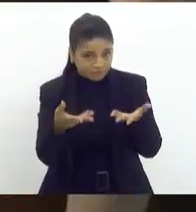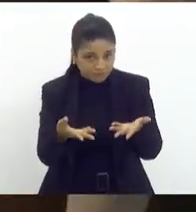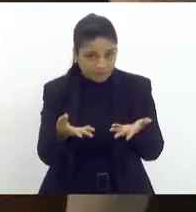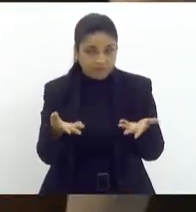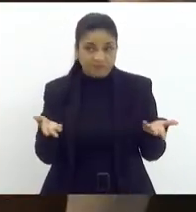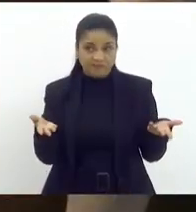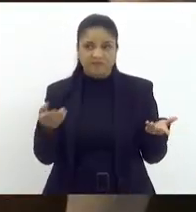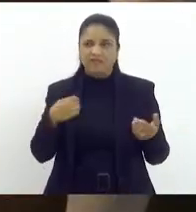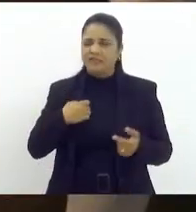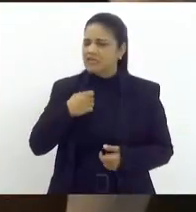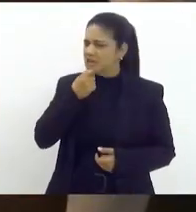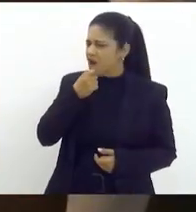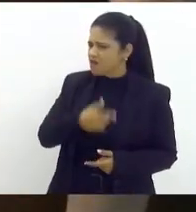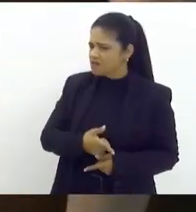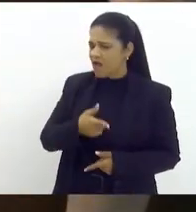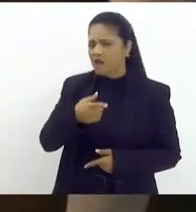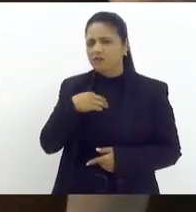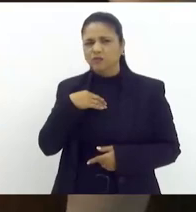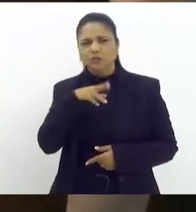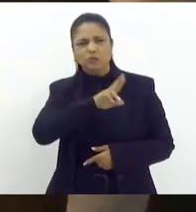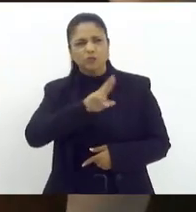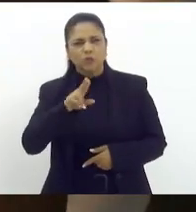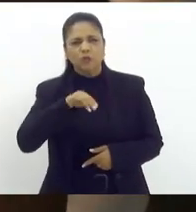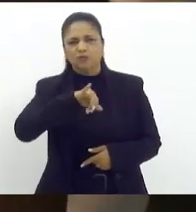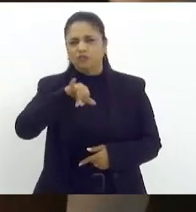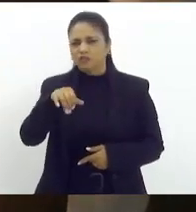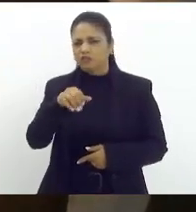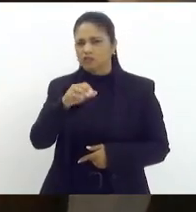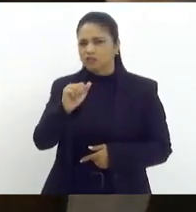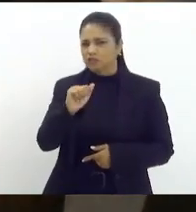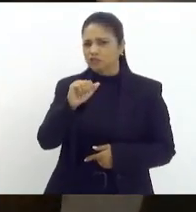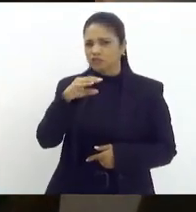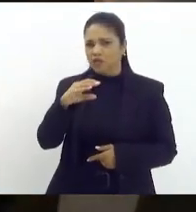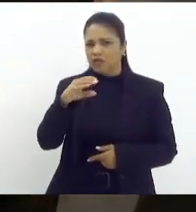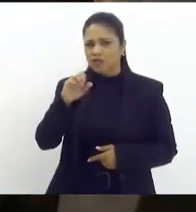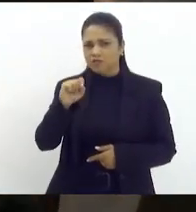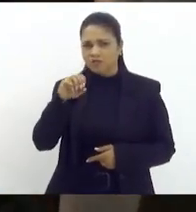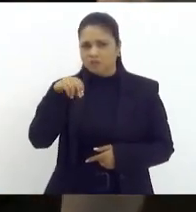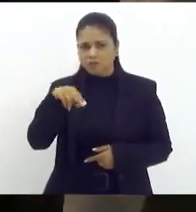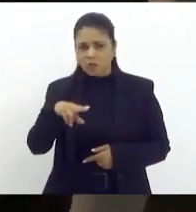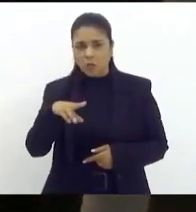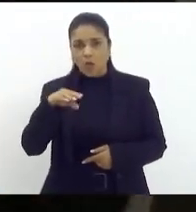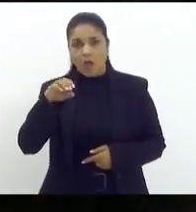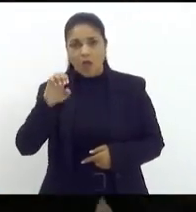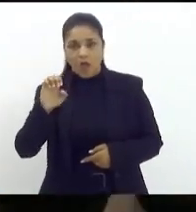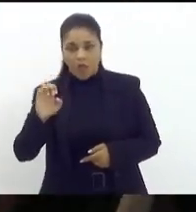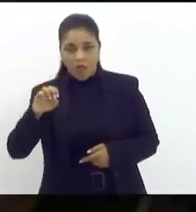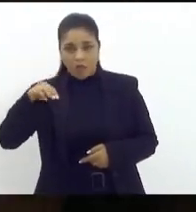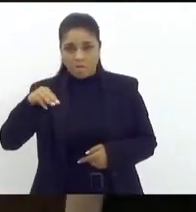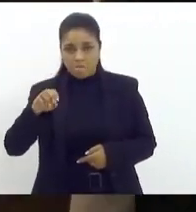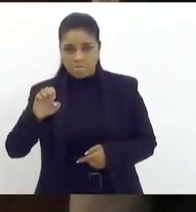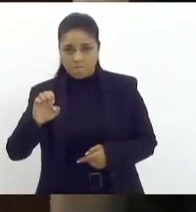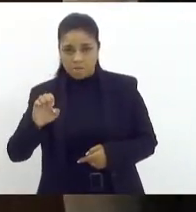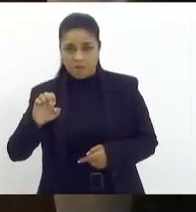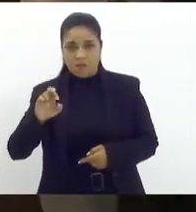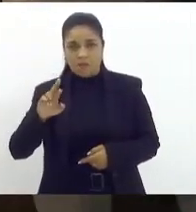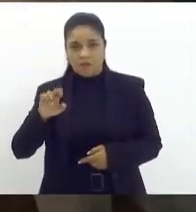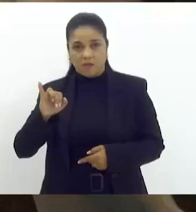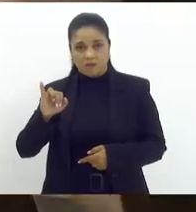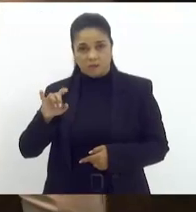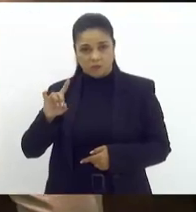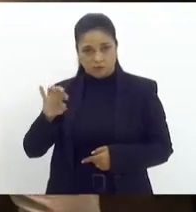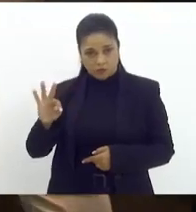engraçado esse nome não é estranho Jackson Emerick não me é estranho mas eu queria o Yuri Já saiu do plenário eu não